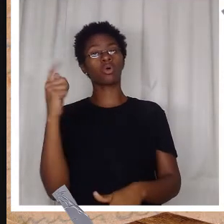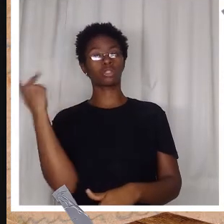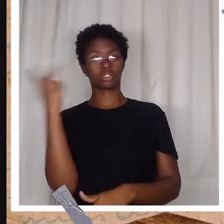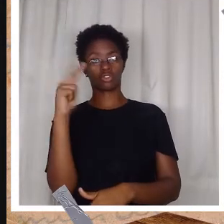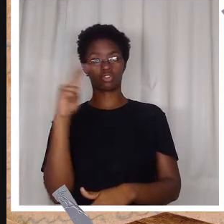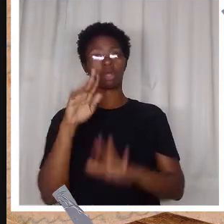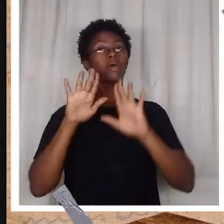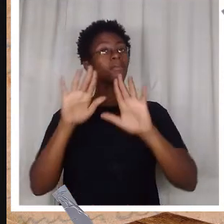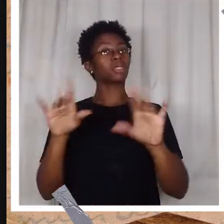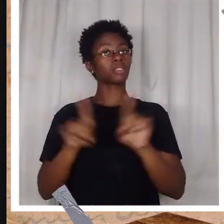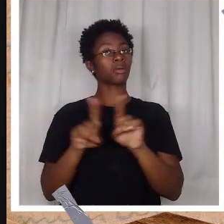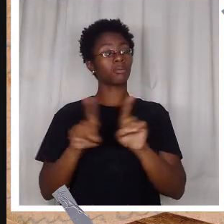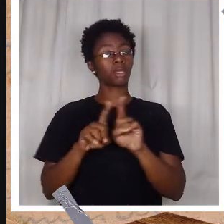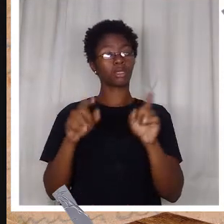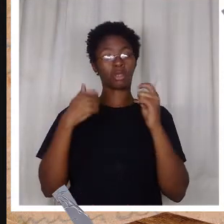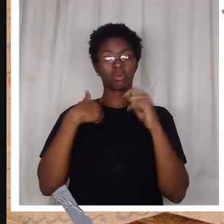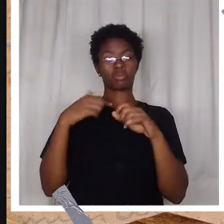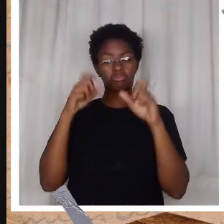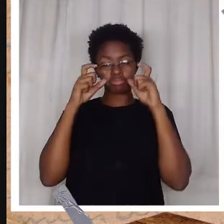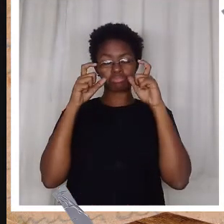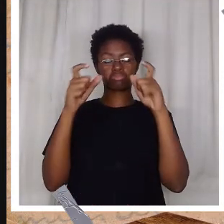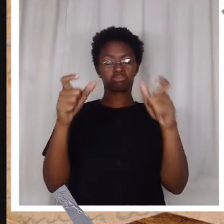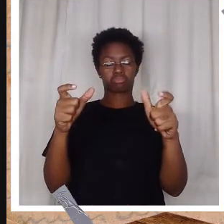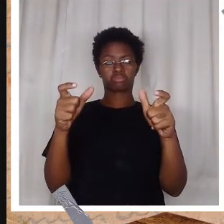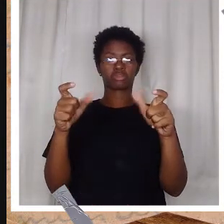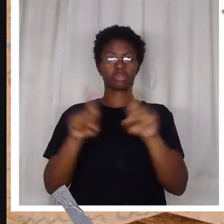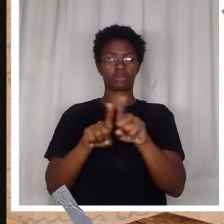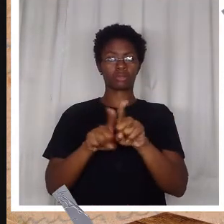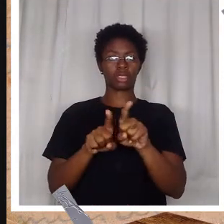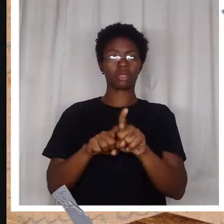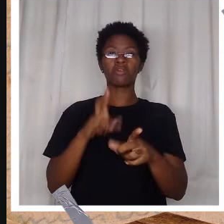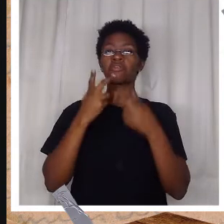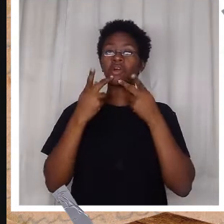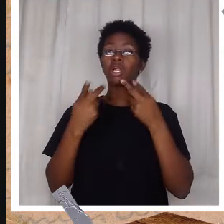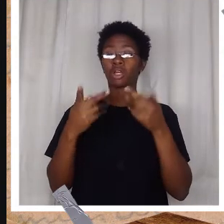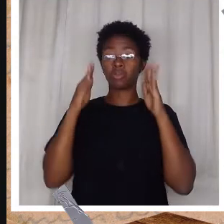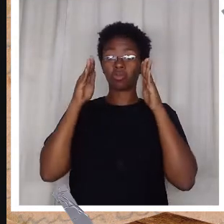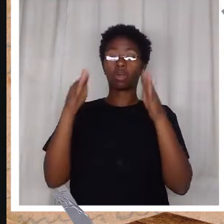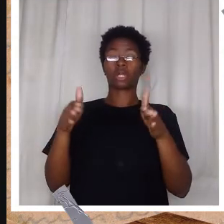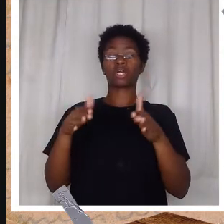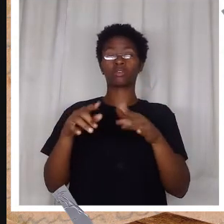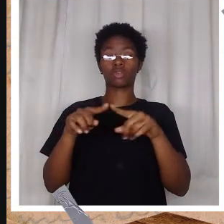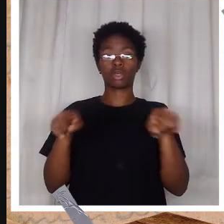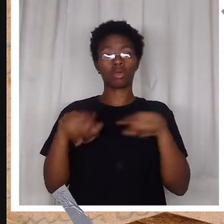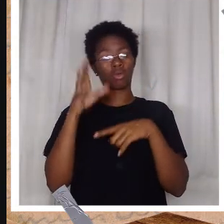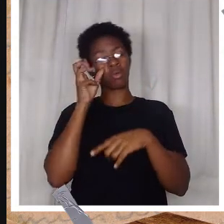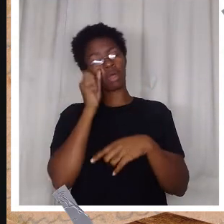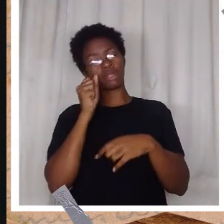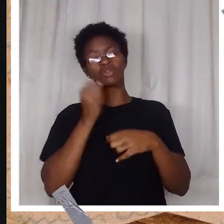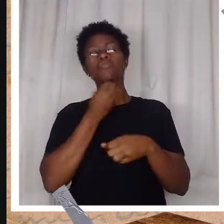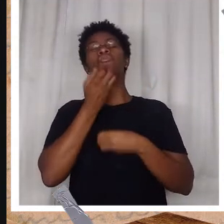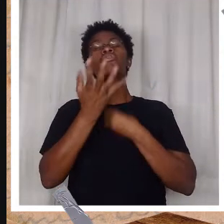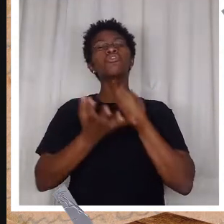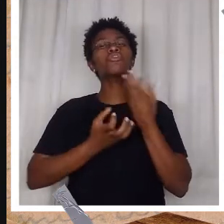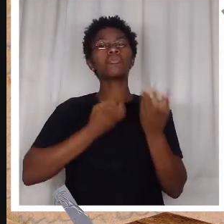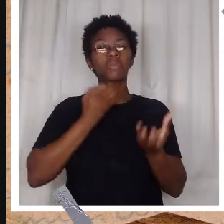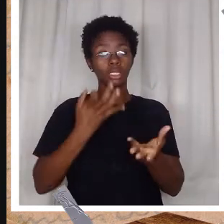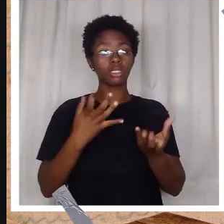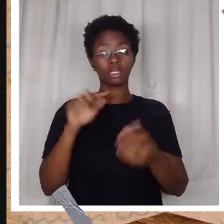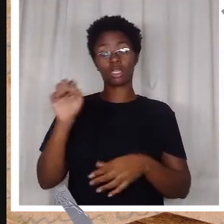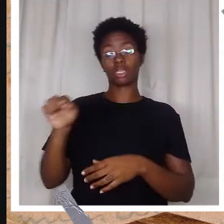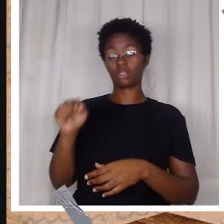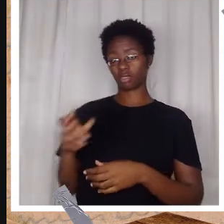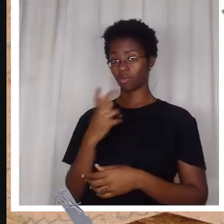atenção também, falando em especial de Quarto de Despejo, é que isso foi falado pela Vera Eunice quando